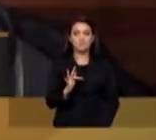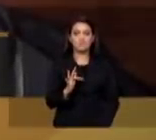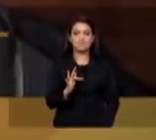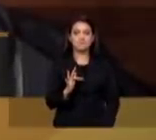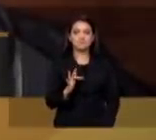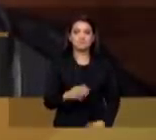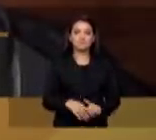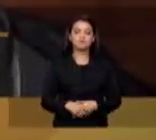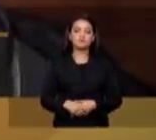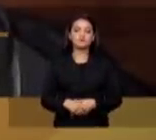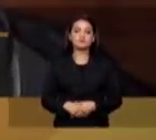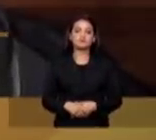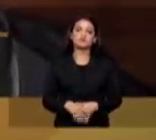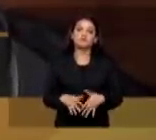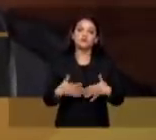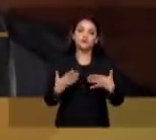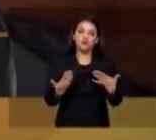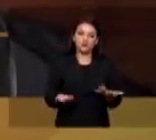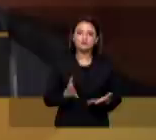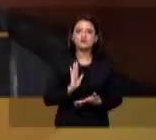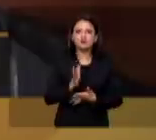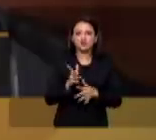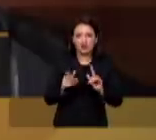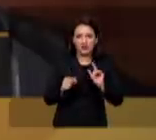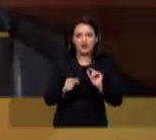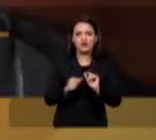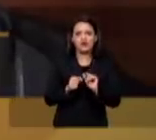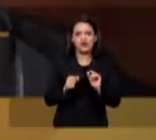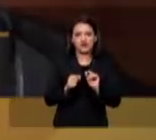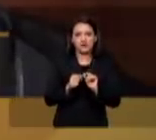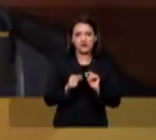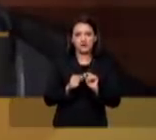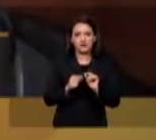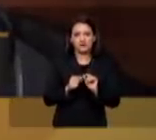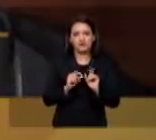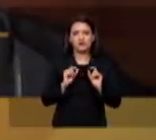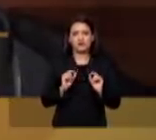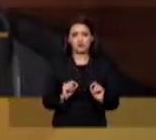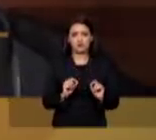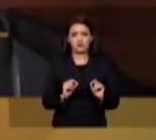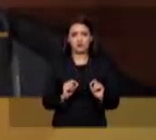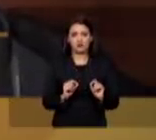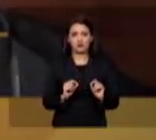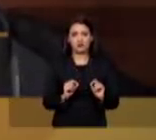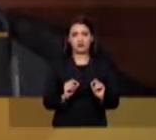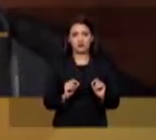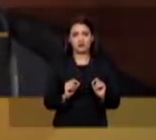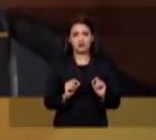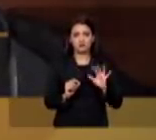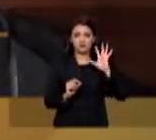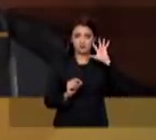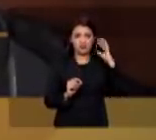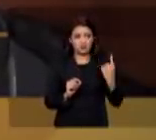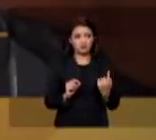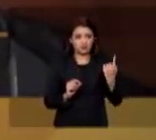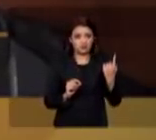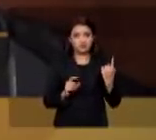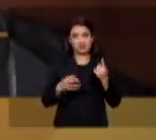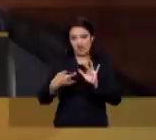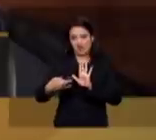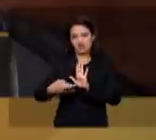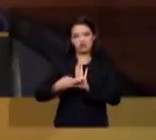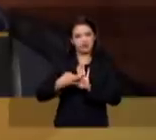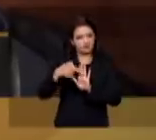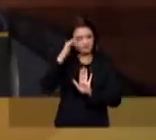nada obstante proferida de forma unipessoal, como aliás autoriza o regimento interno desse Supremo